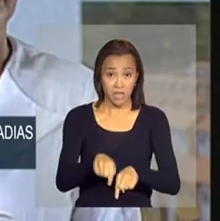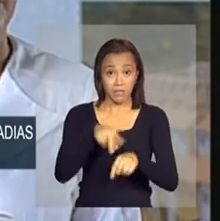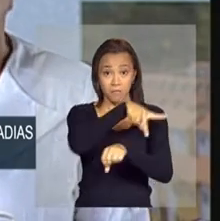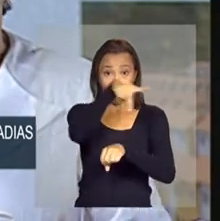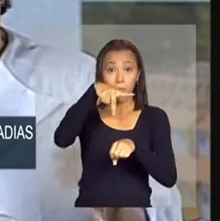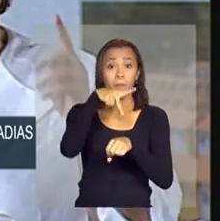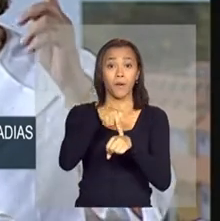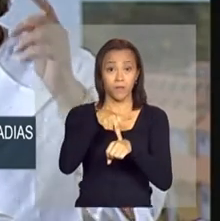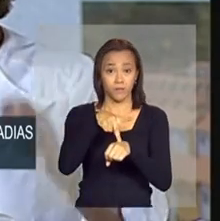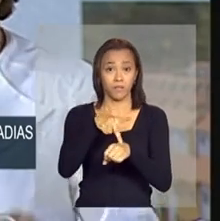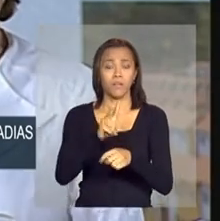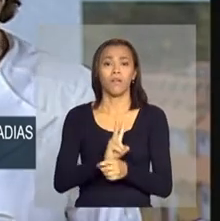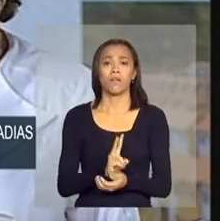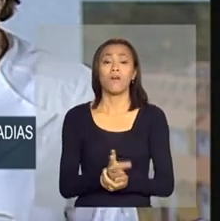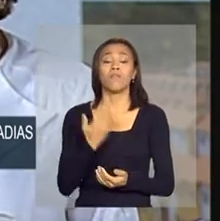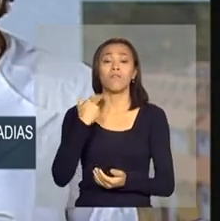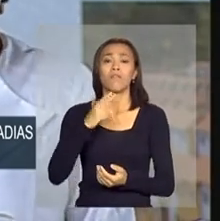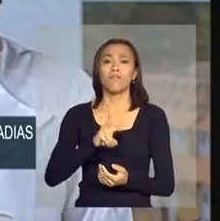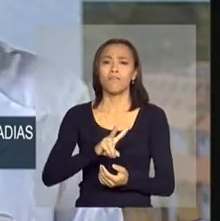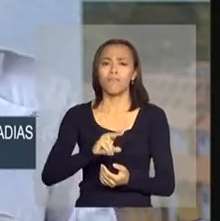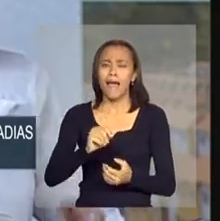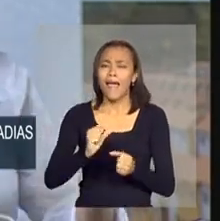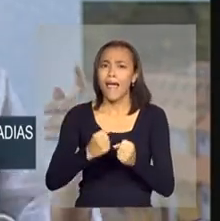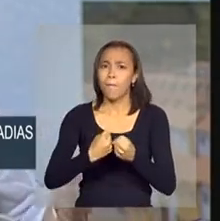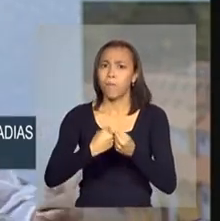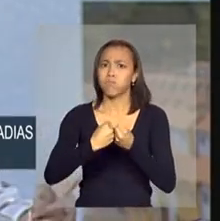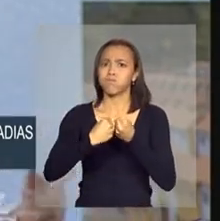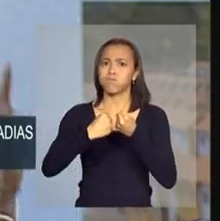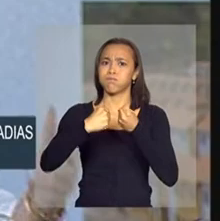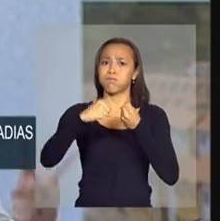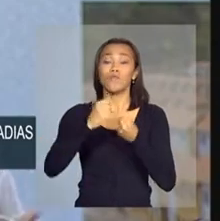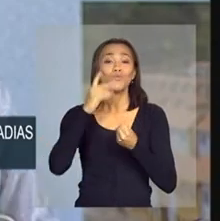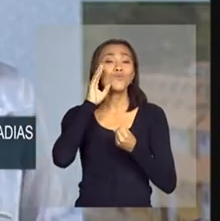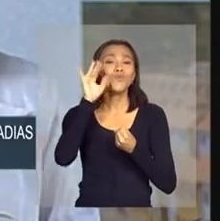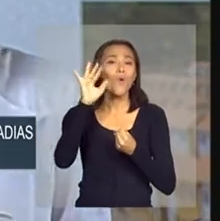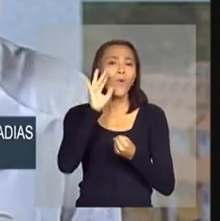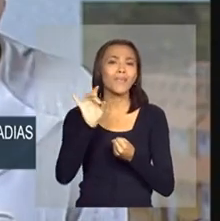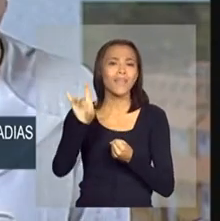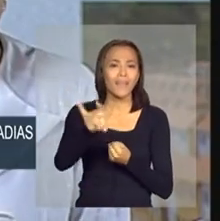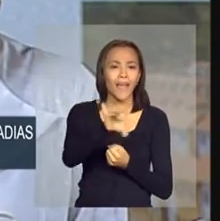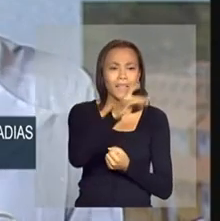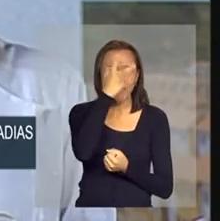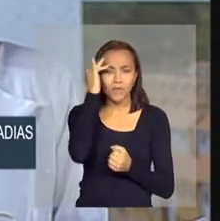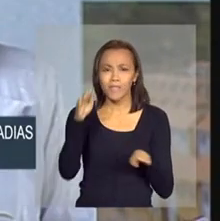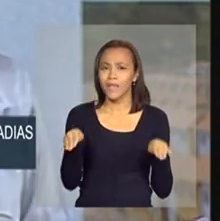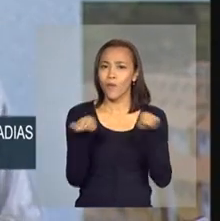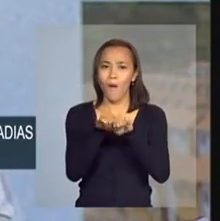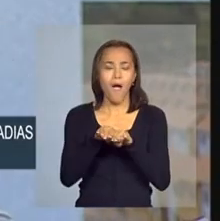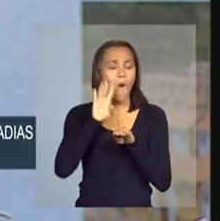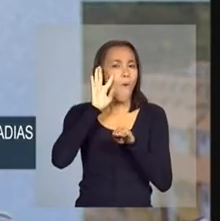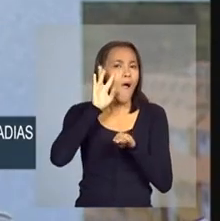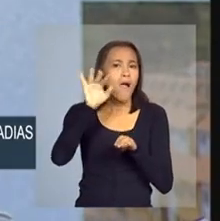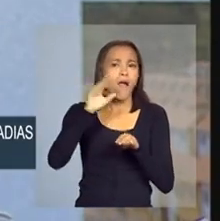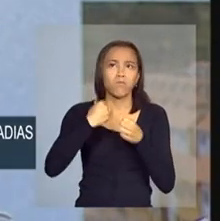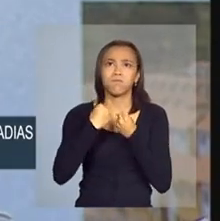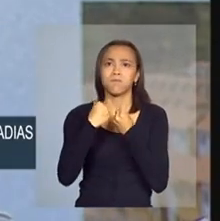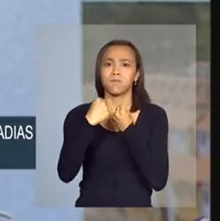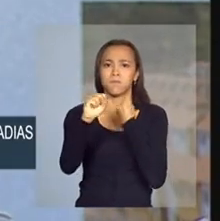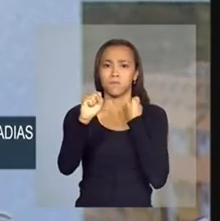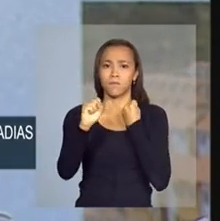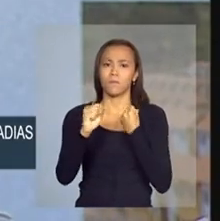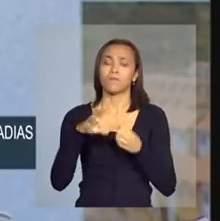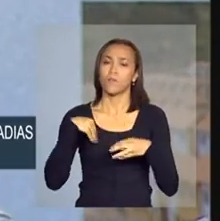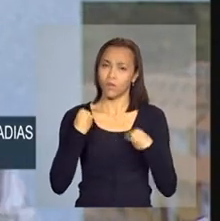país só será do tamanho dos sonhos que todos nós nós temos para